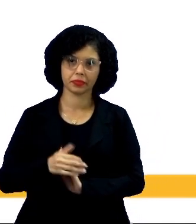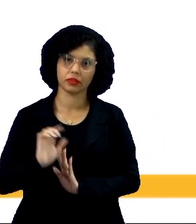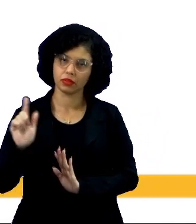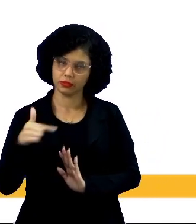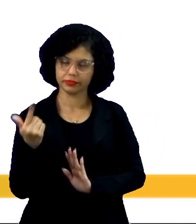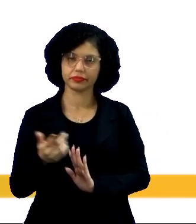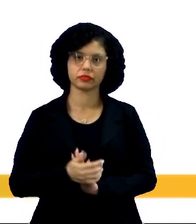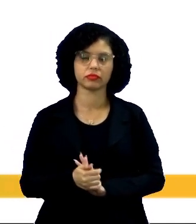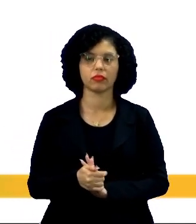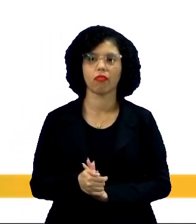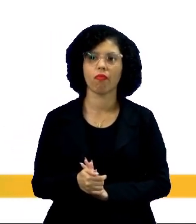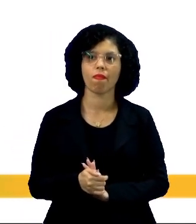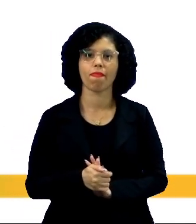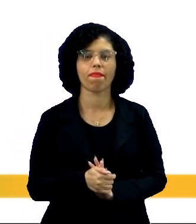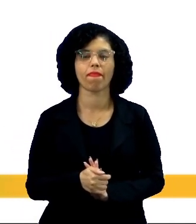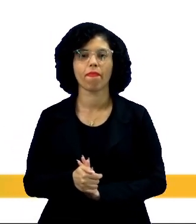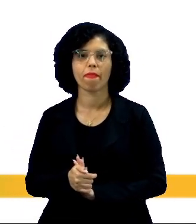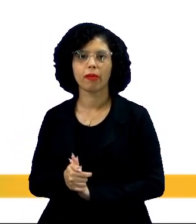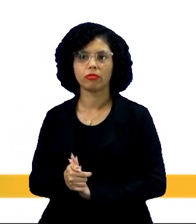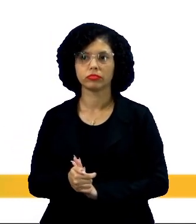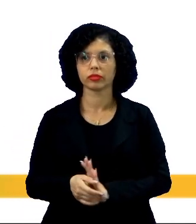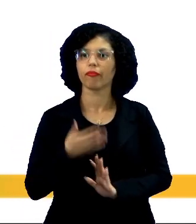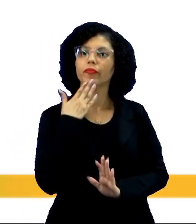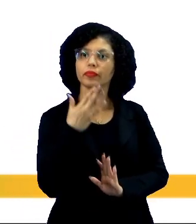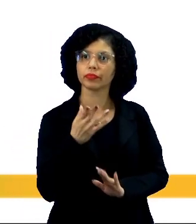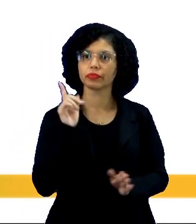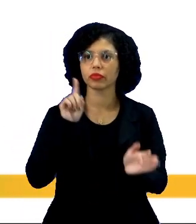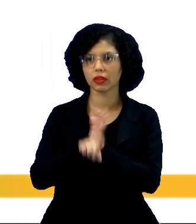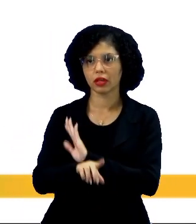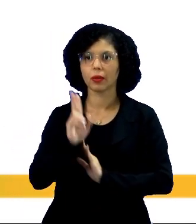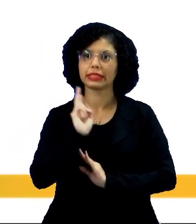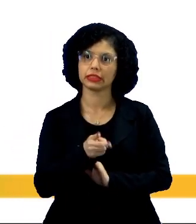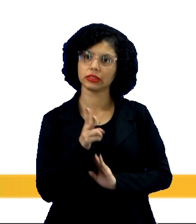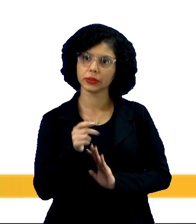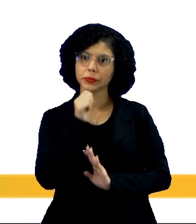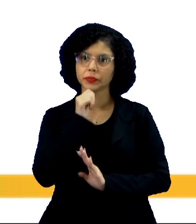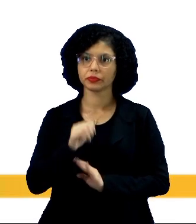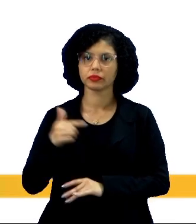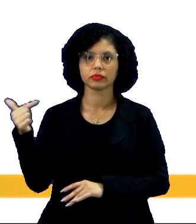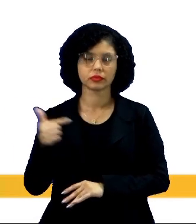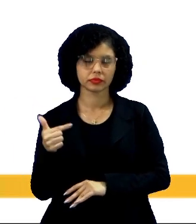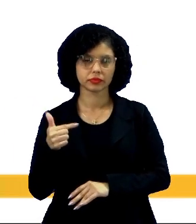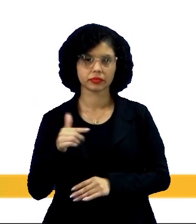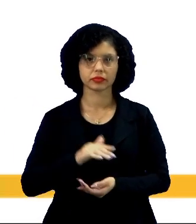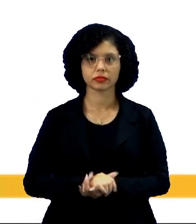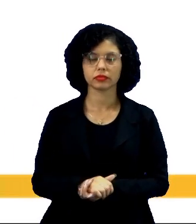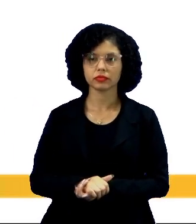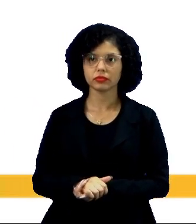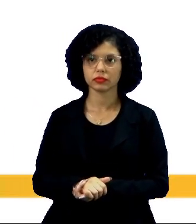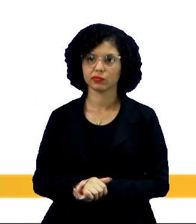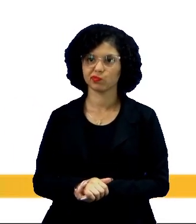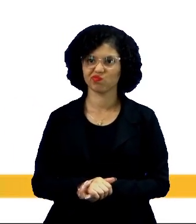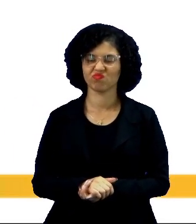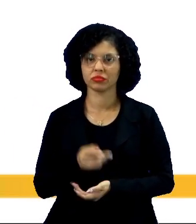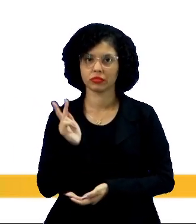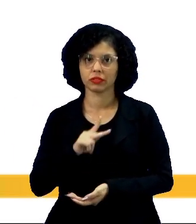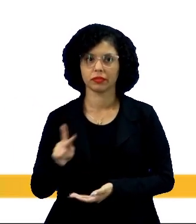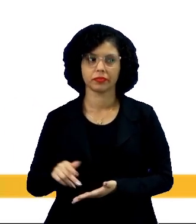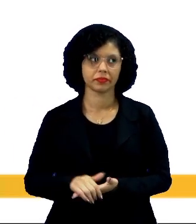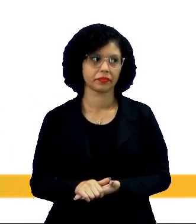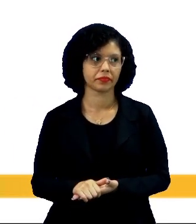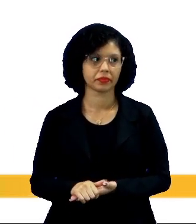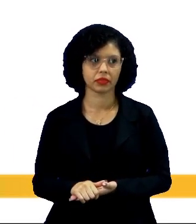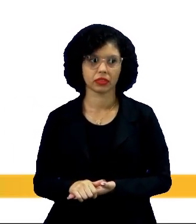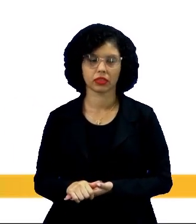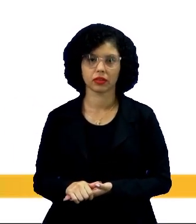ou outros, né? Vai depender do que vai ser citado, mas sempre vai ser por quadrado. Como assim,